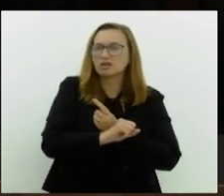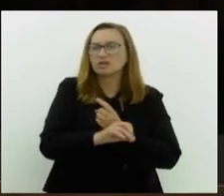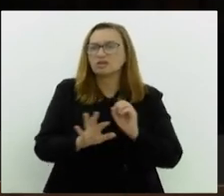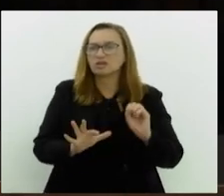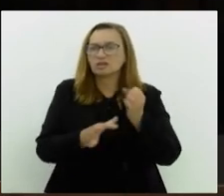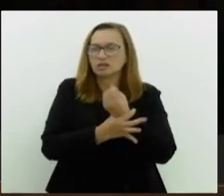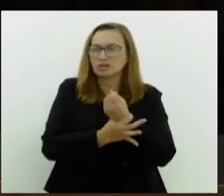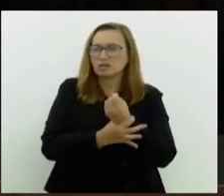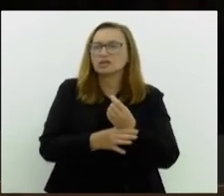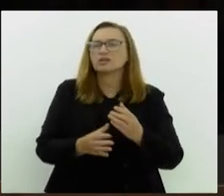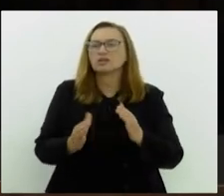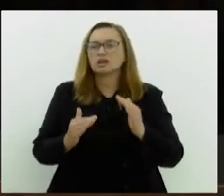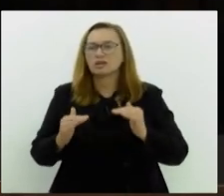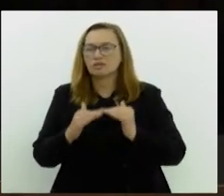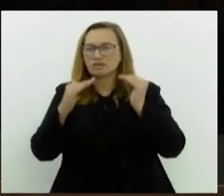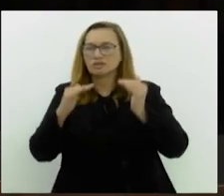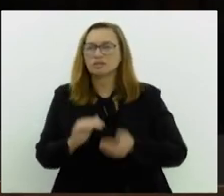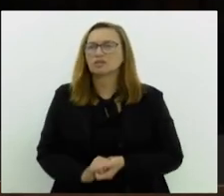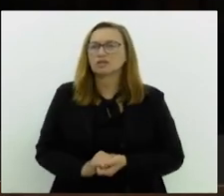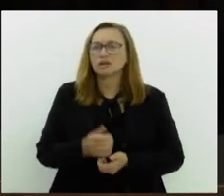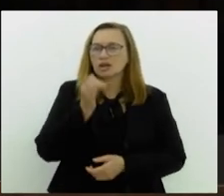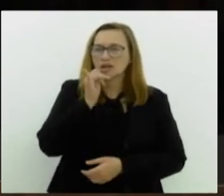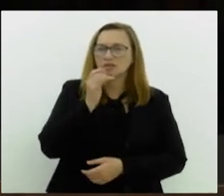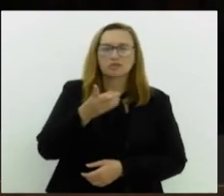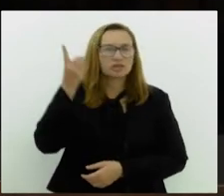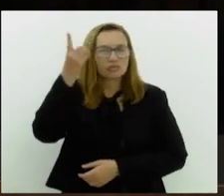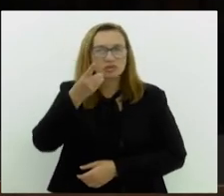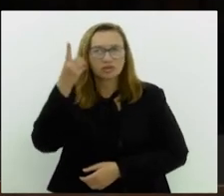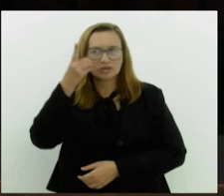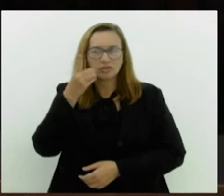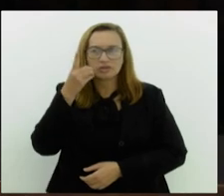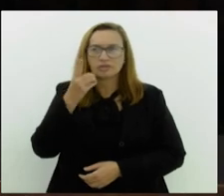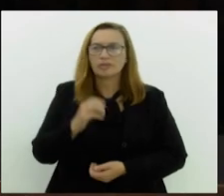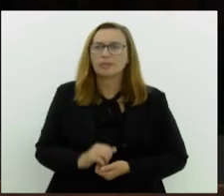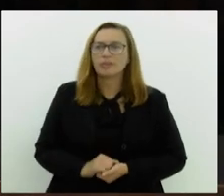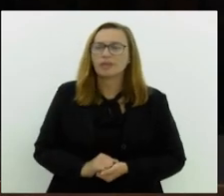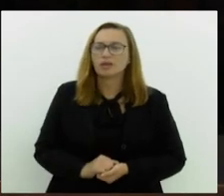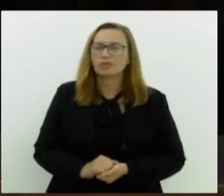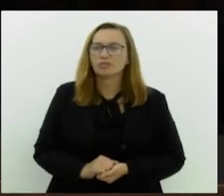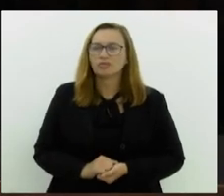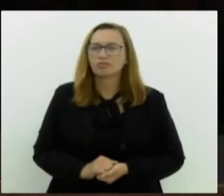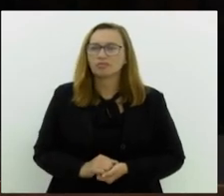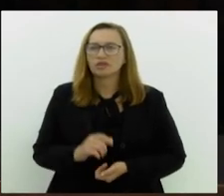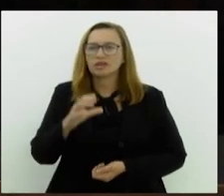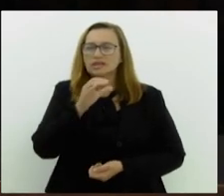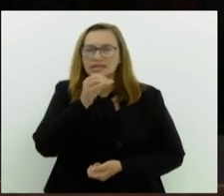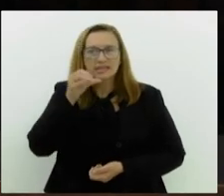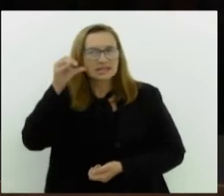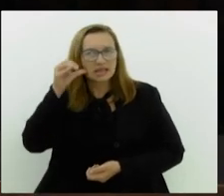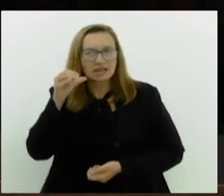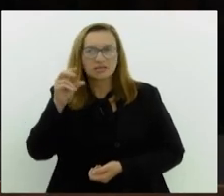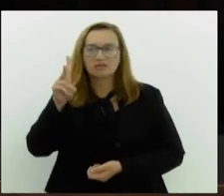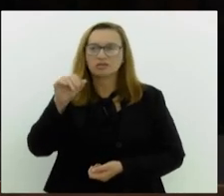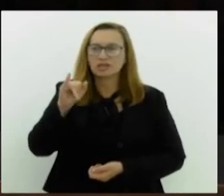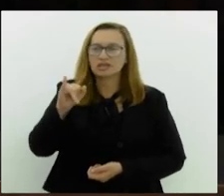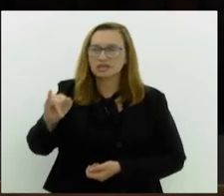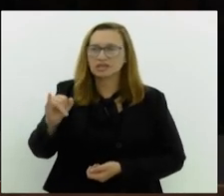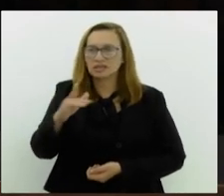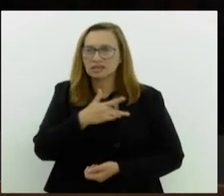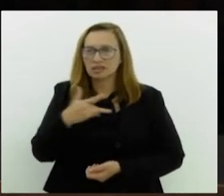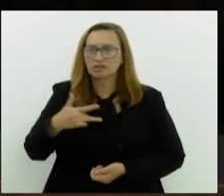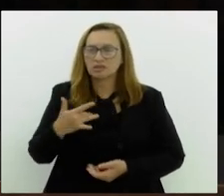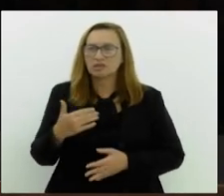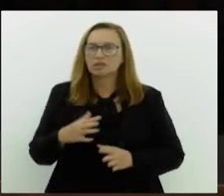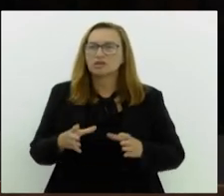social, favorável. Relatores, deputado. Deputada, deputado Célia Jordão e Valdeci da Saúde. Pendente de parecer